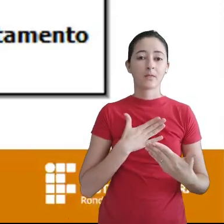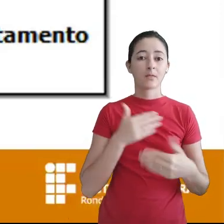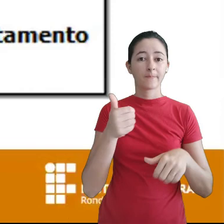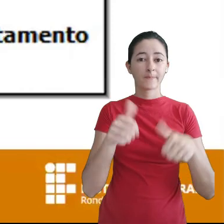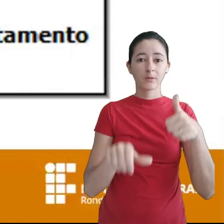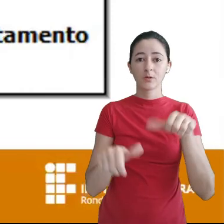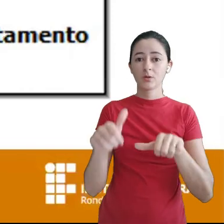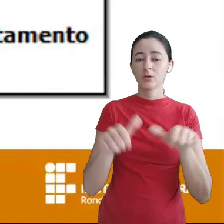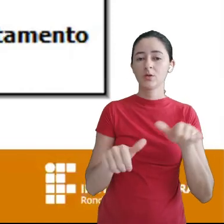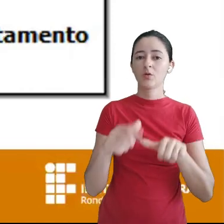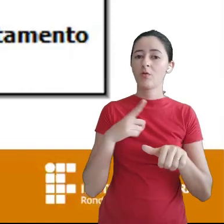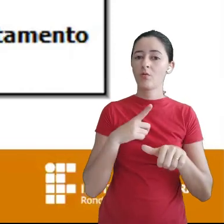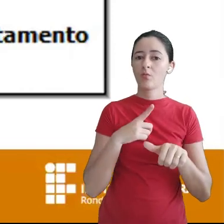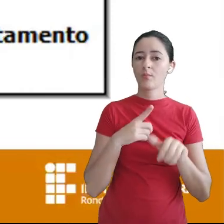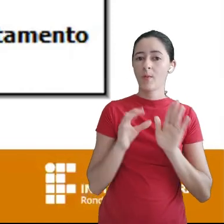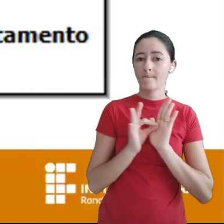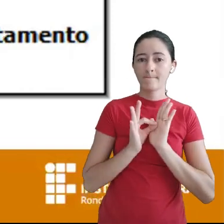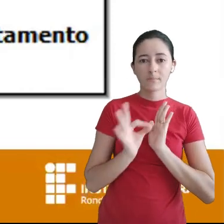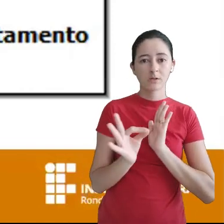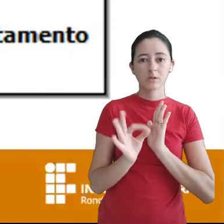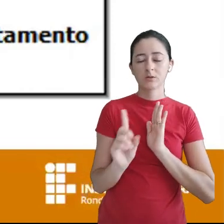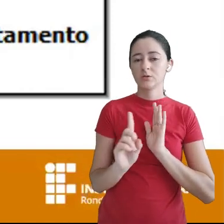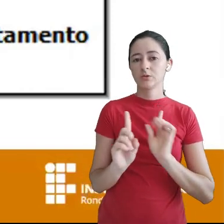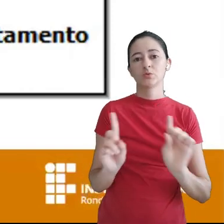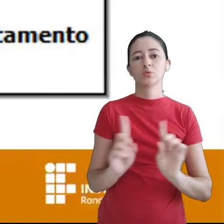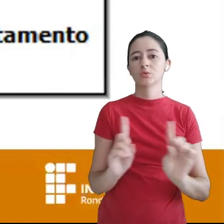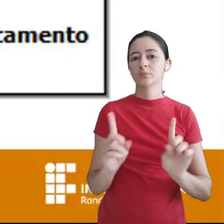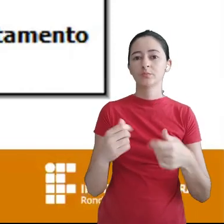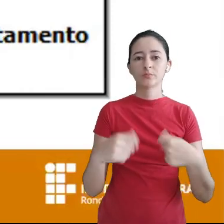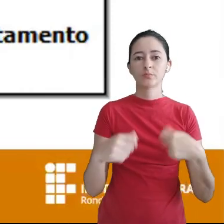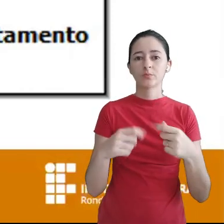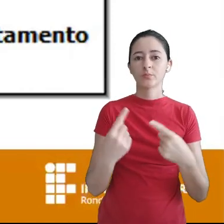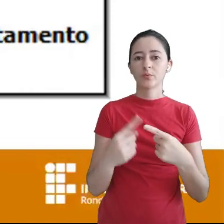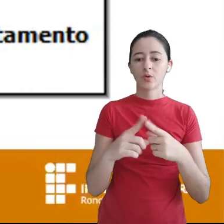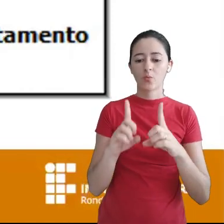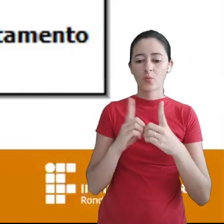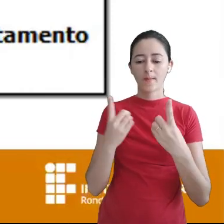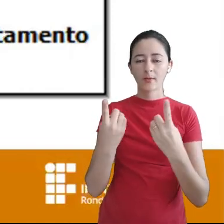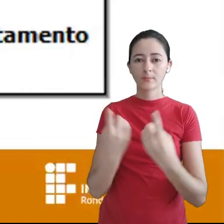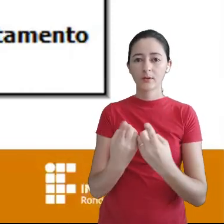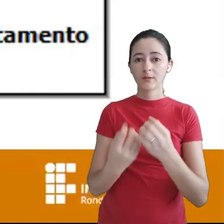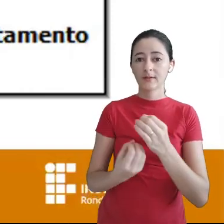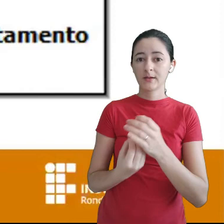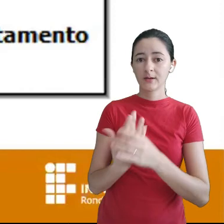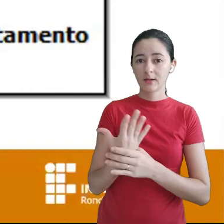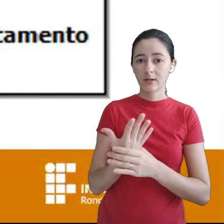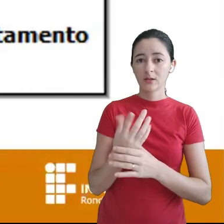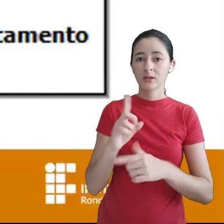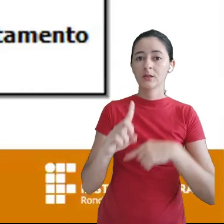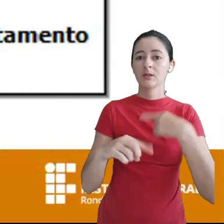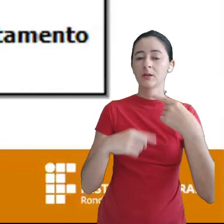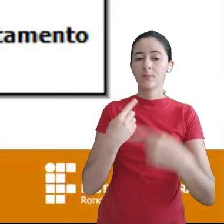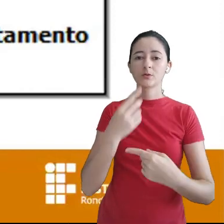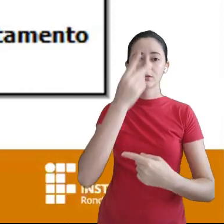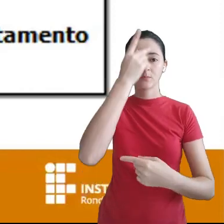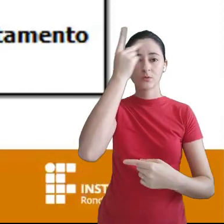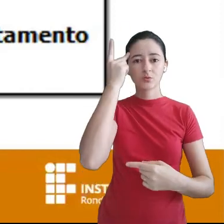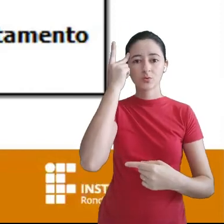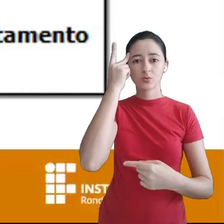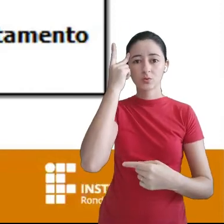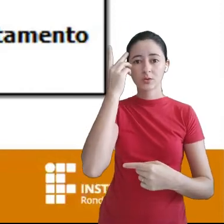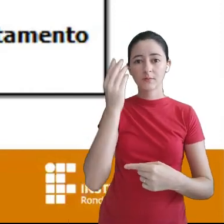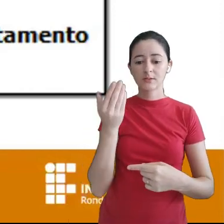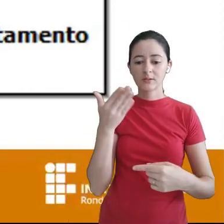é 0. No caso aqui, na minha análise, eu coloquei que não precisa. Porque primeiro o departamento vai ser criado